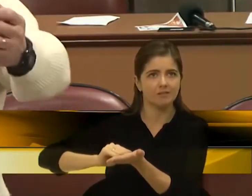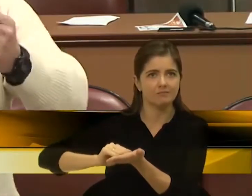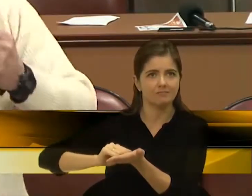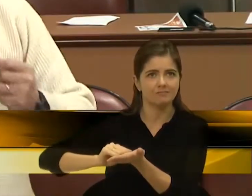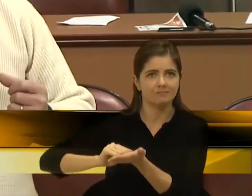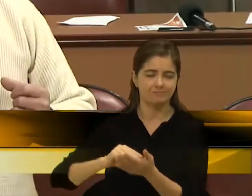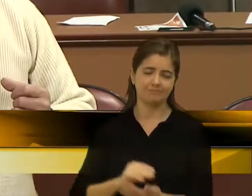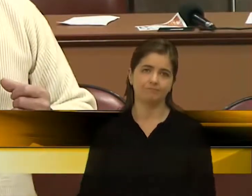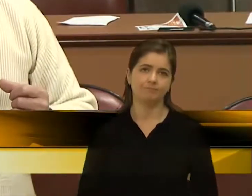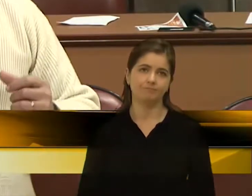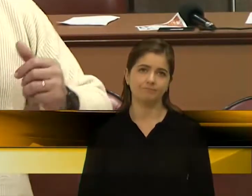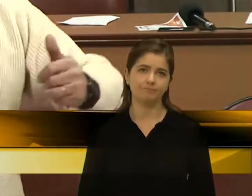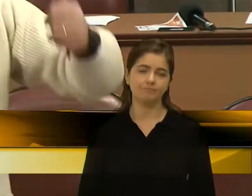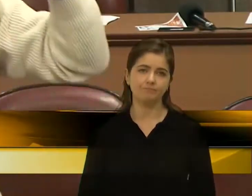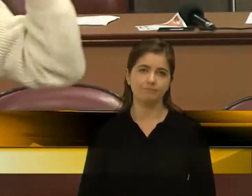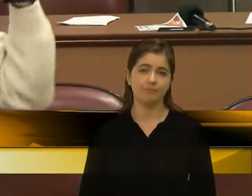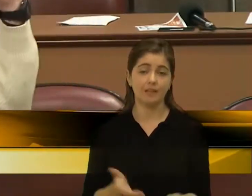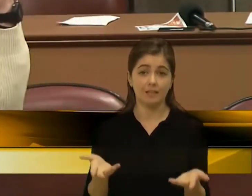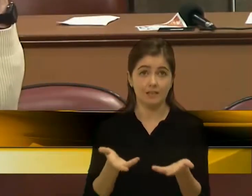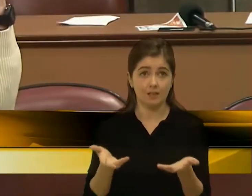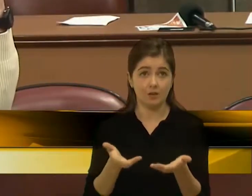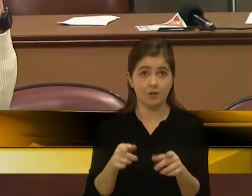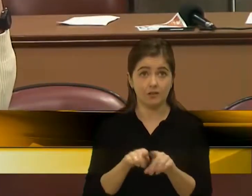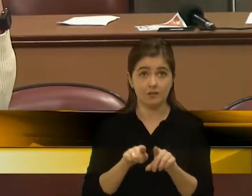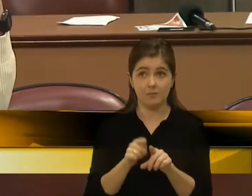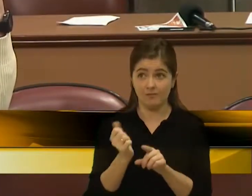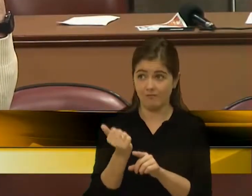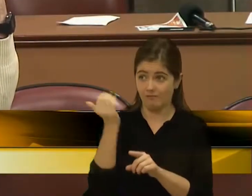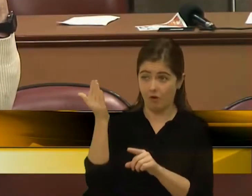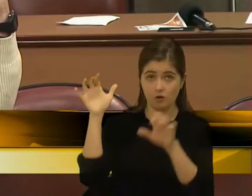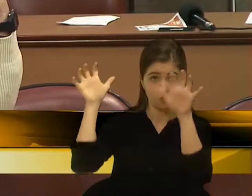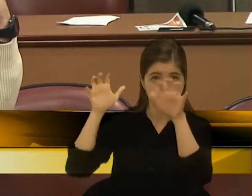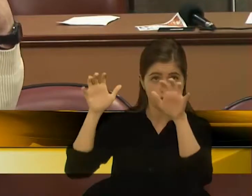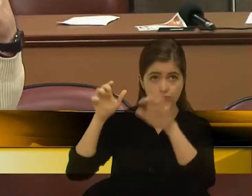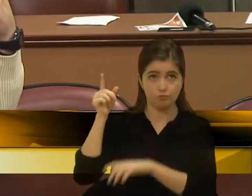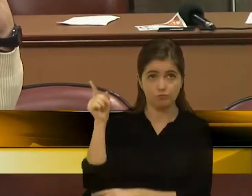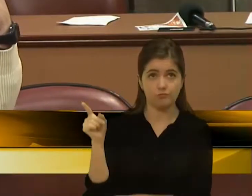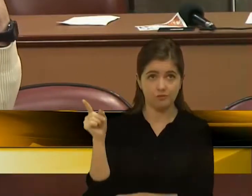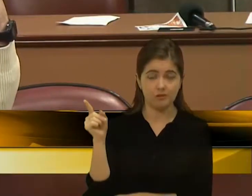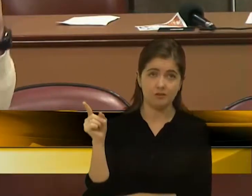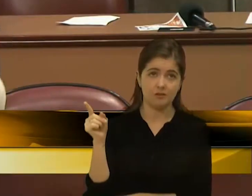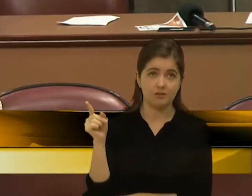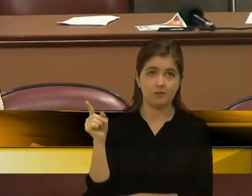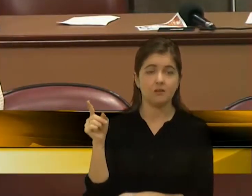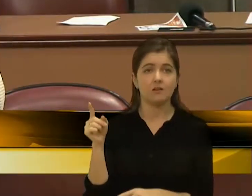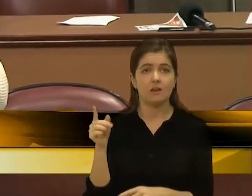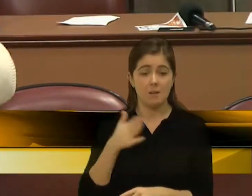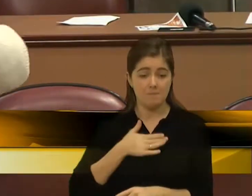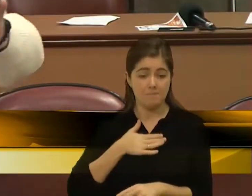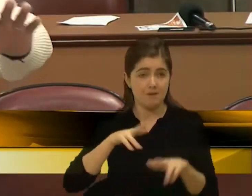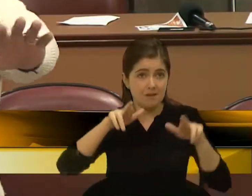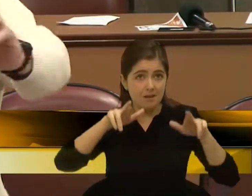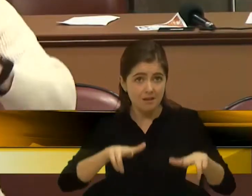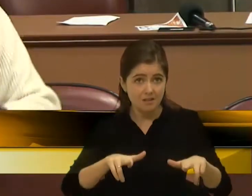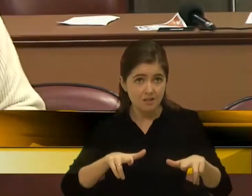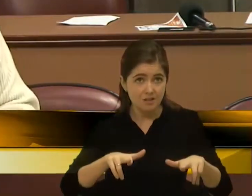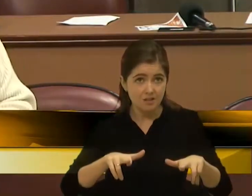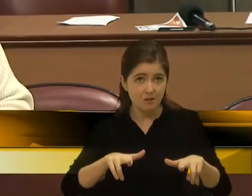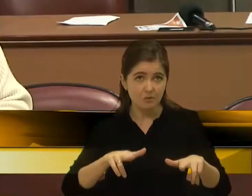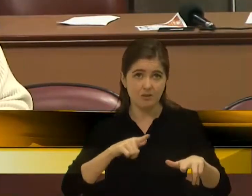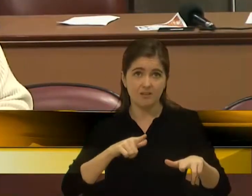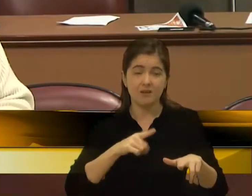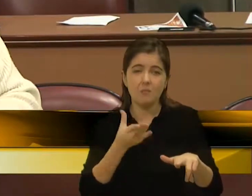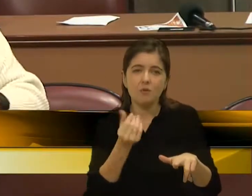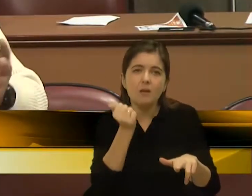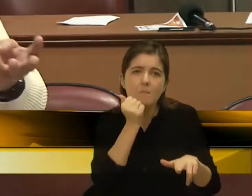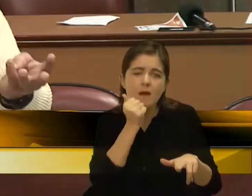economia, vereador Ricardo. E agora ali fora está chovendo bastante. Pelo menos na minha região as estradas estão peladas de brita.